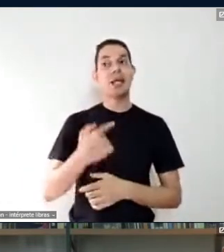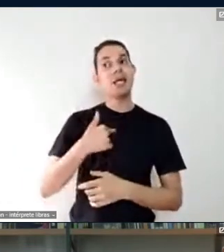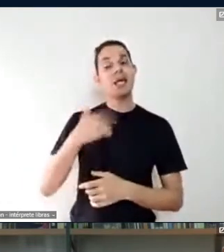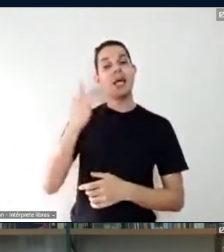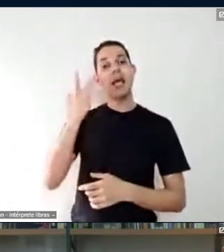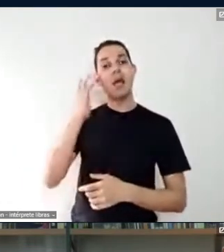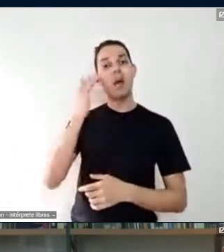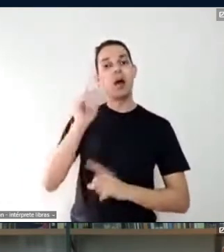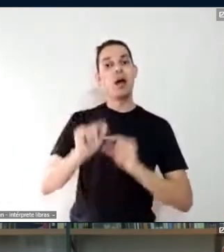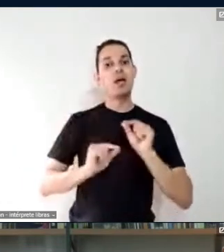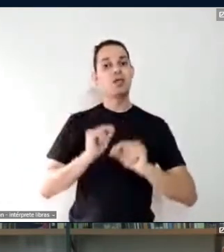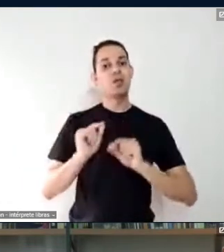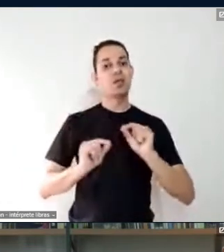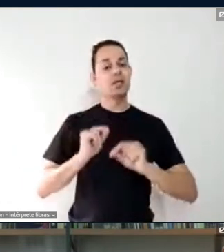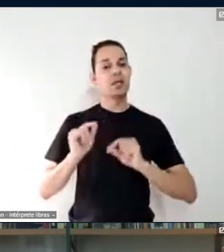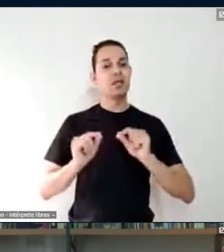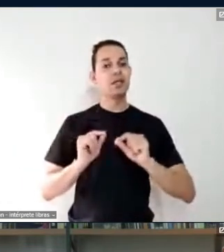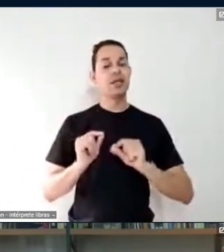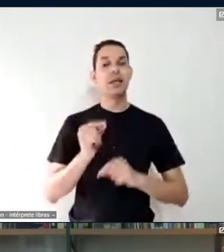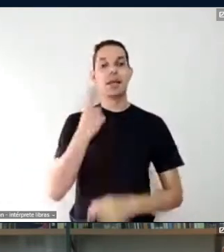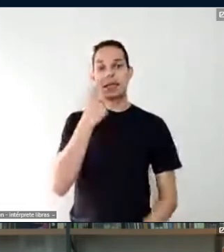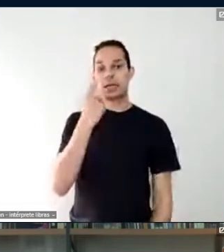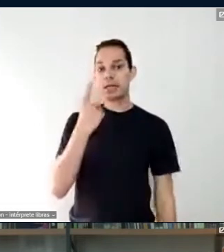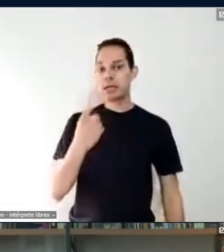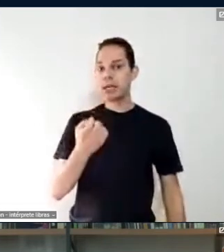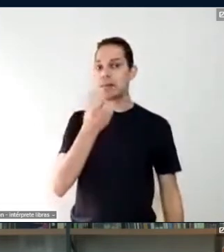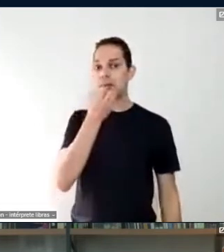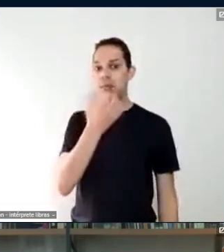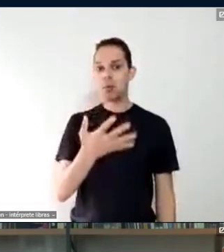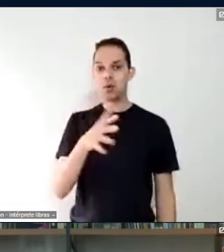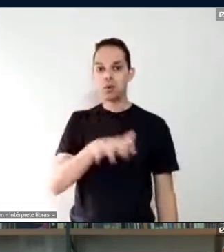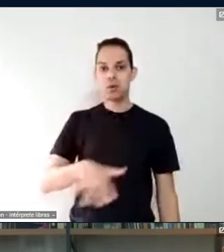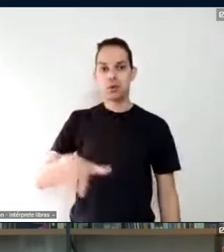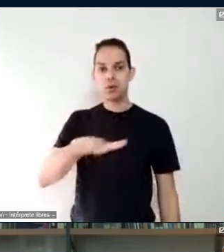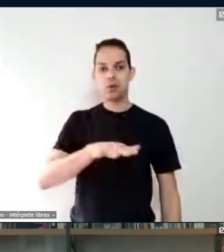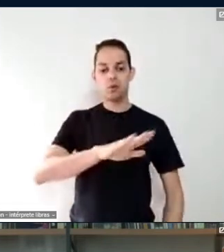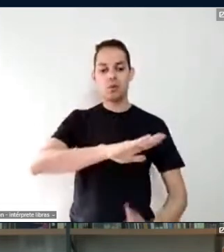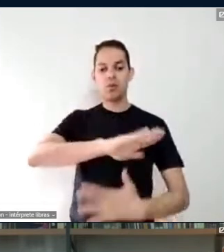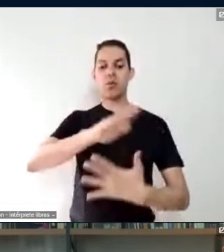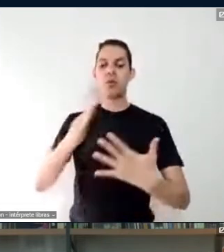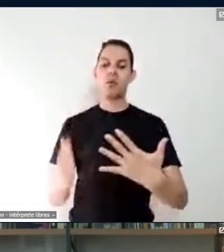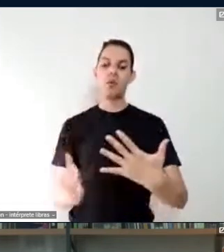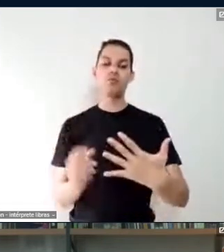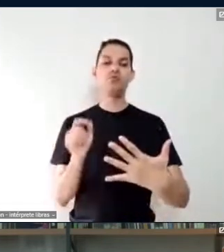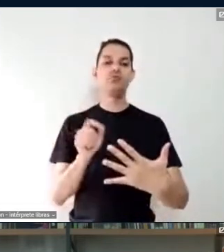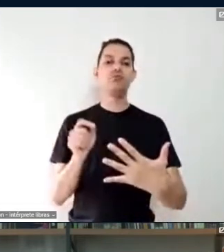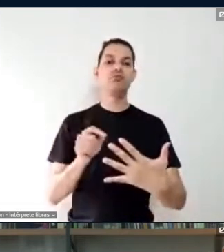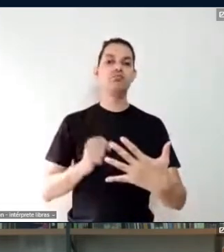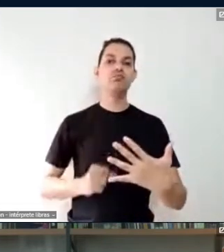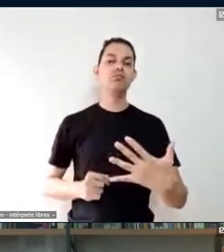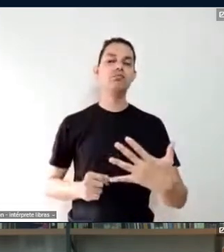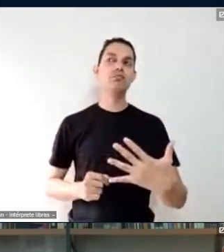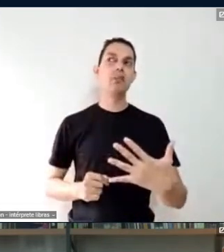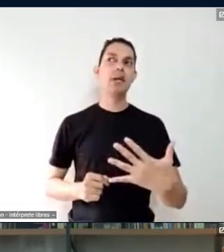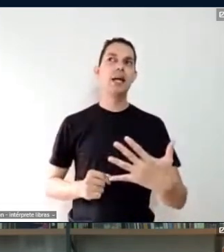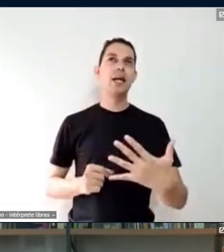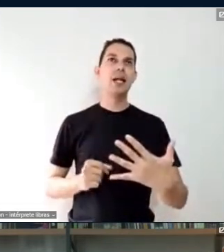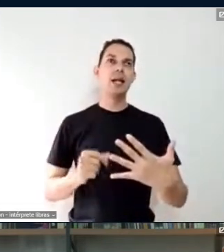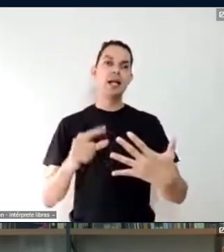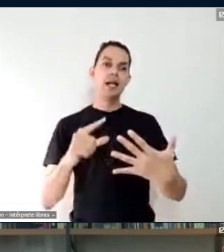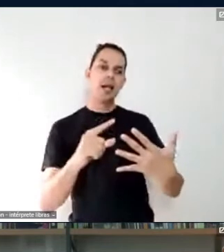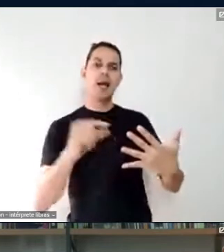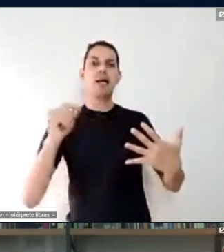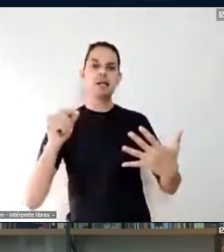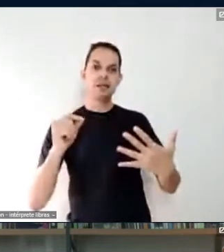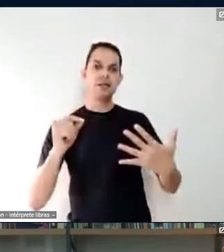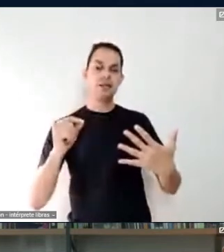que seria interessante a parte de língua brasileira de sinais você marcar, já que você traz